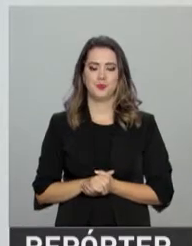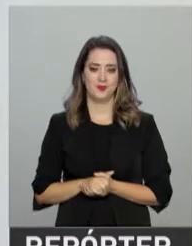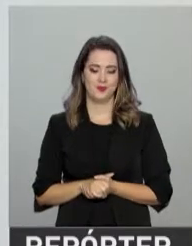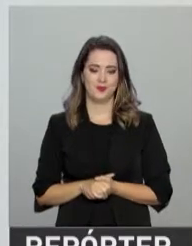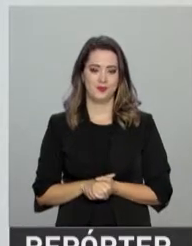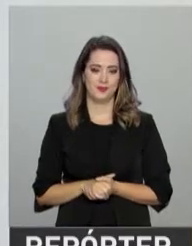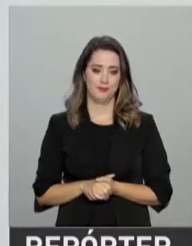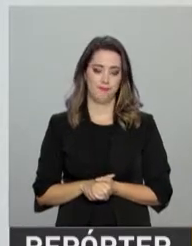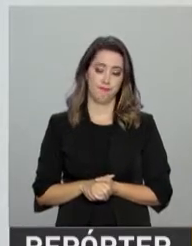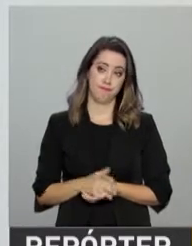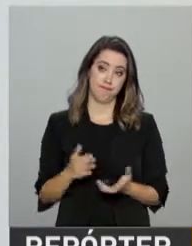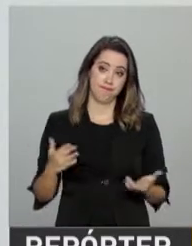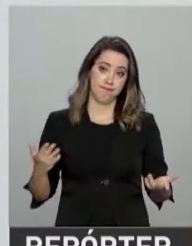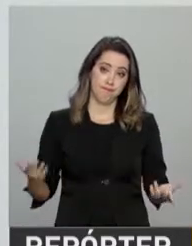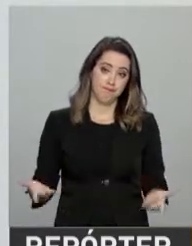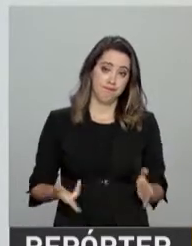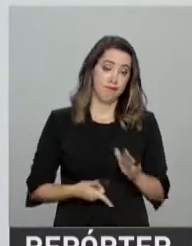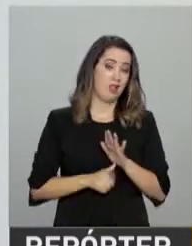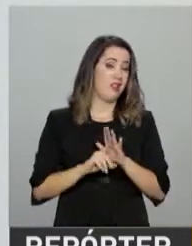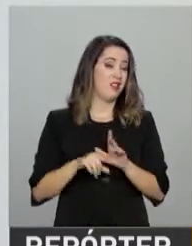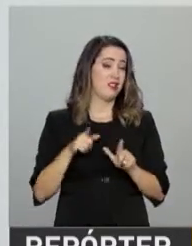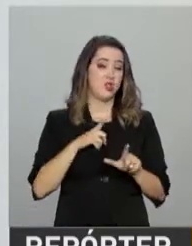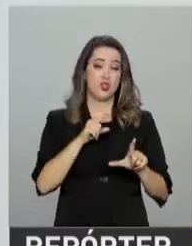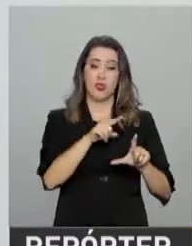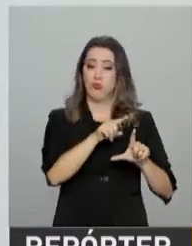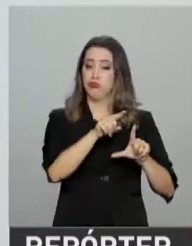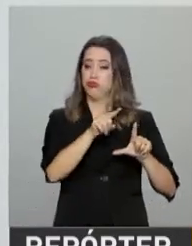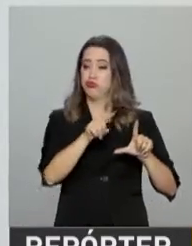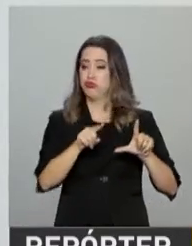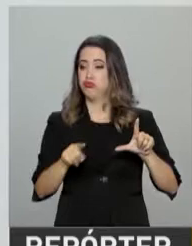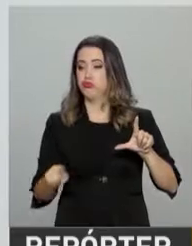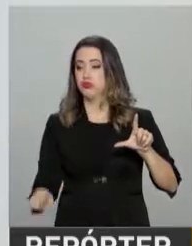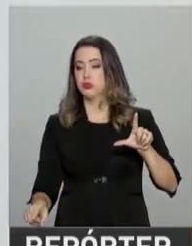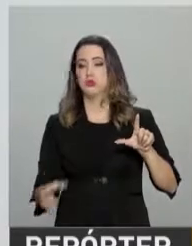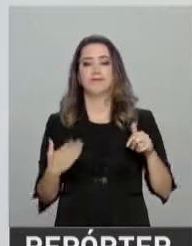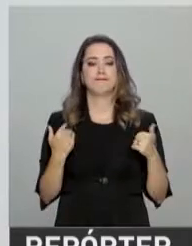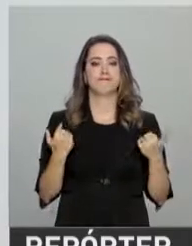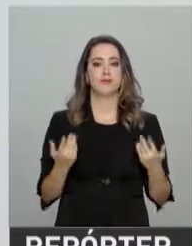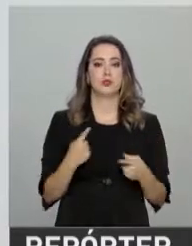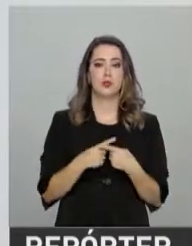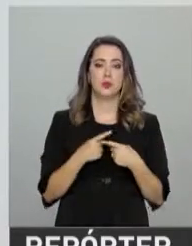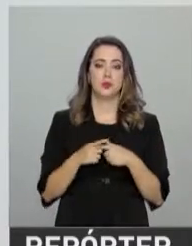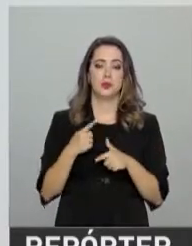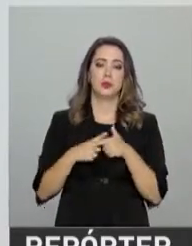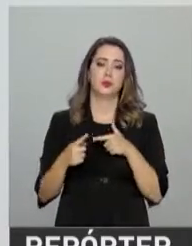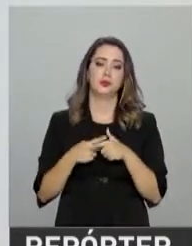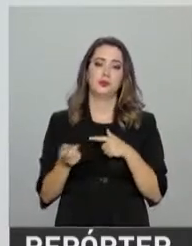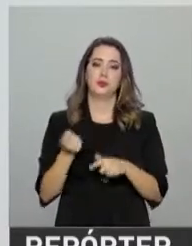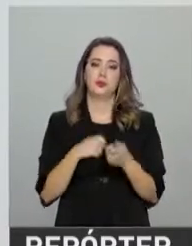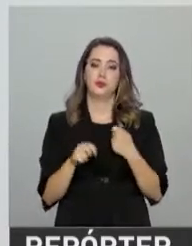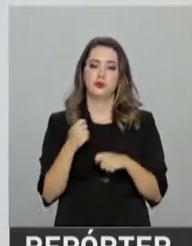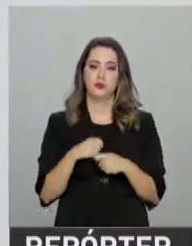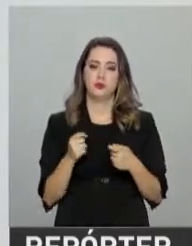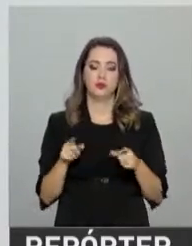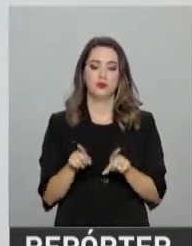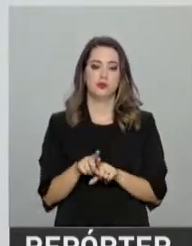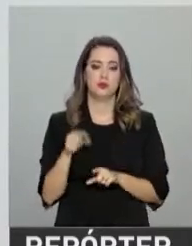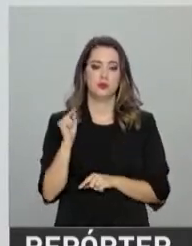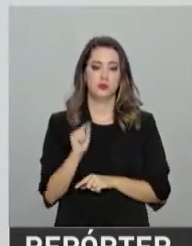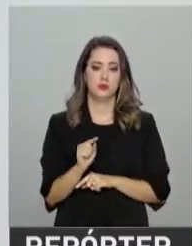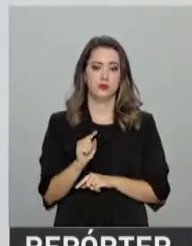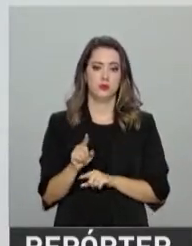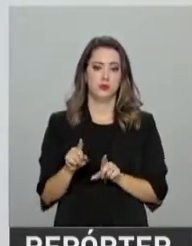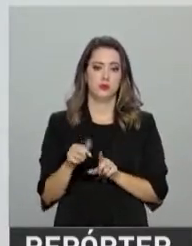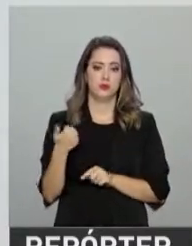recebemos um setor em queda é muito acentuada por conta da crise econômica é e